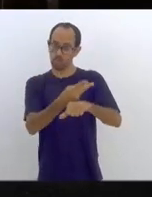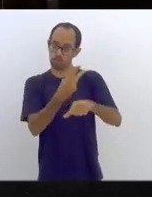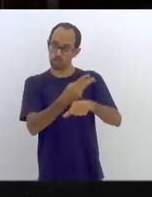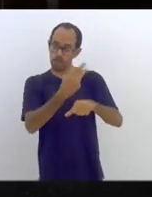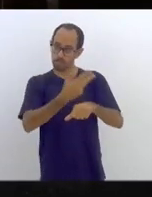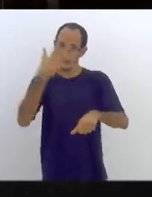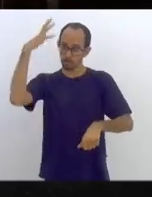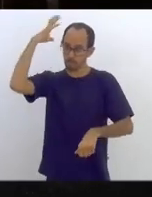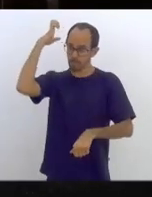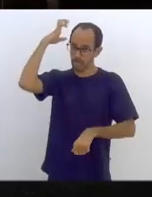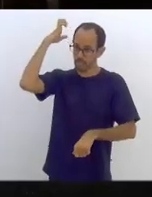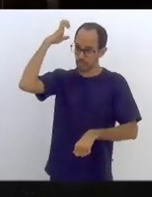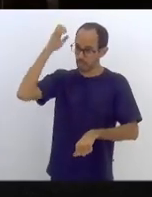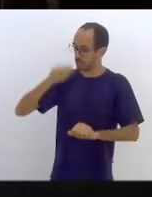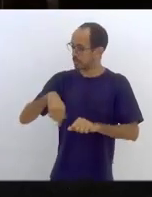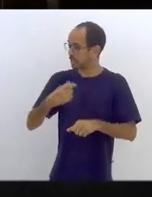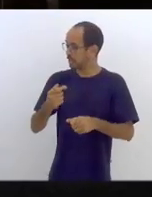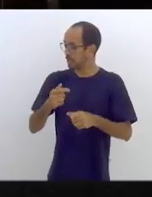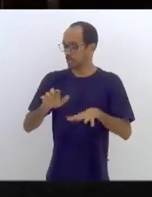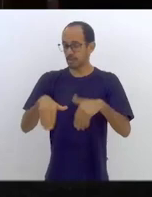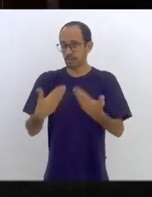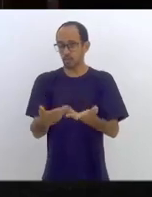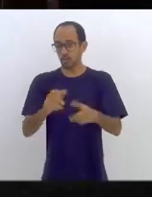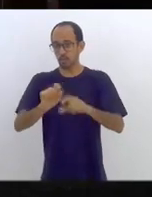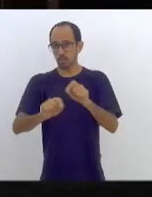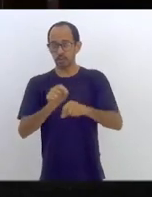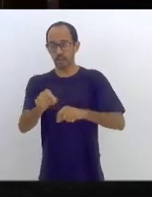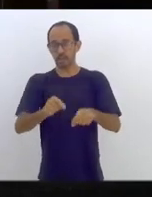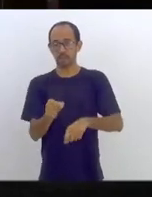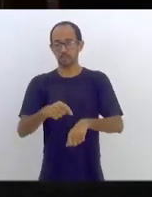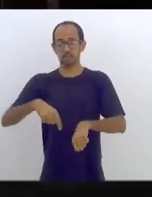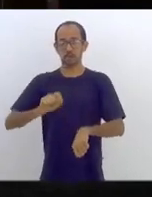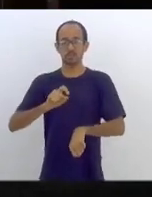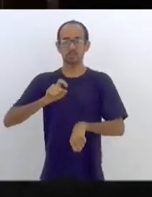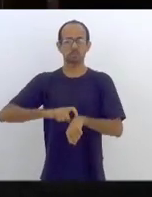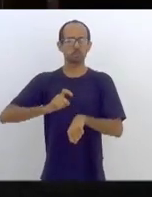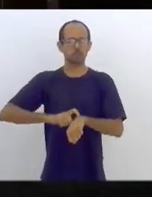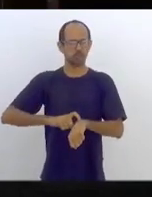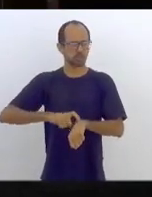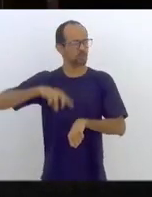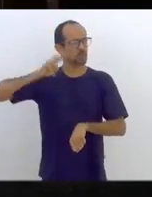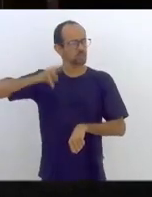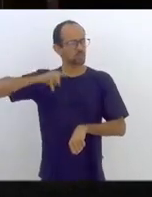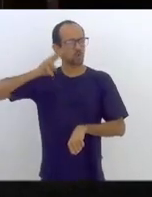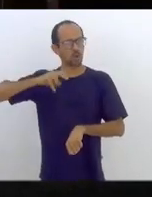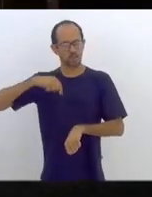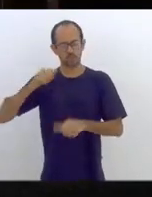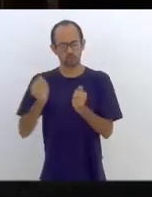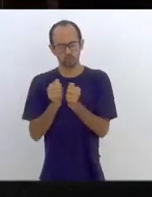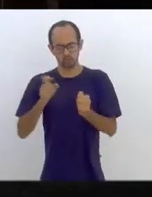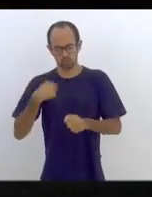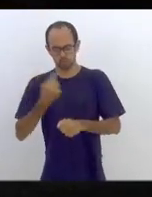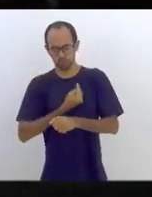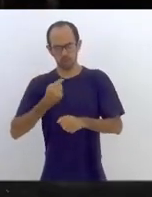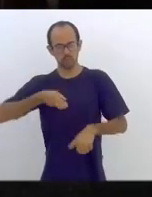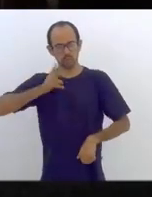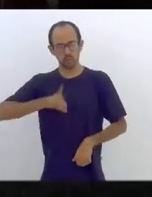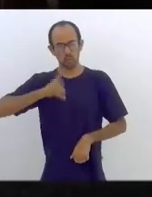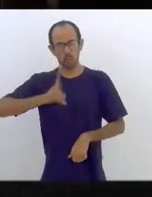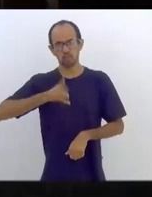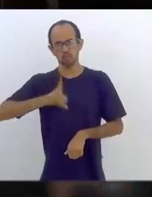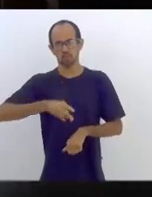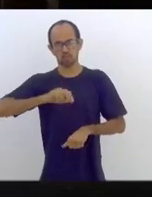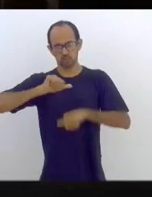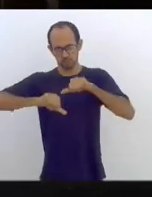Né? Marielle Franco, uma mulher de luta, uma mulher guerreira que fez parte da história com a gente e que segue fazendo parte da